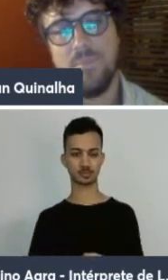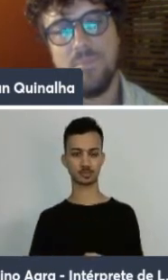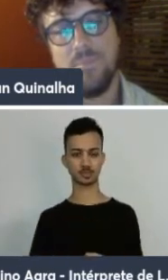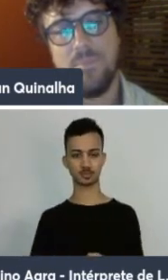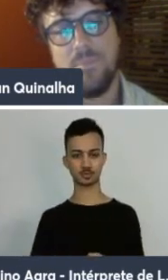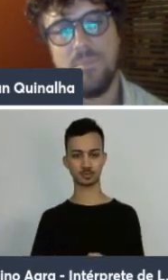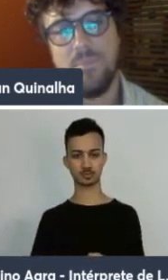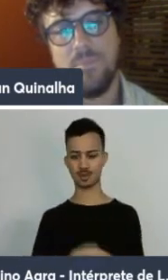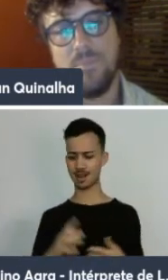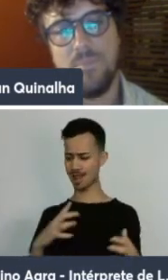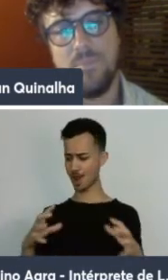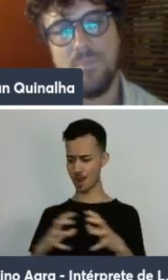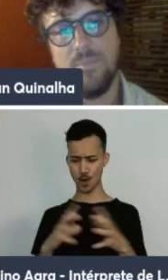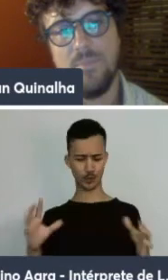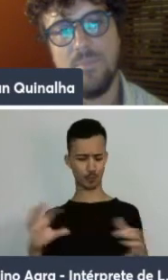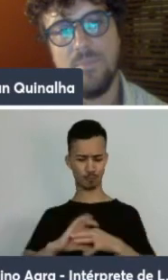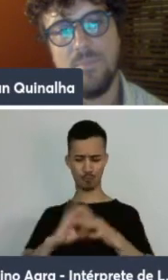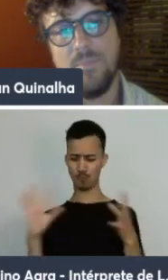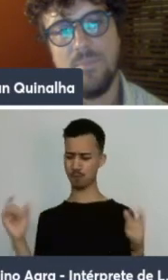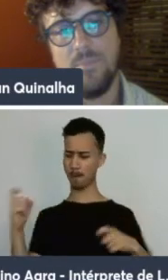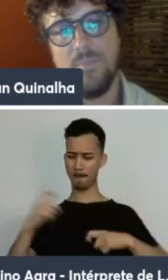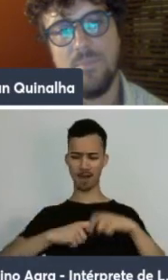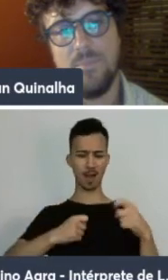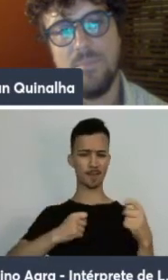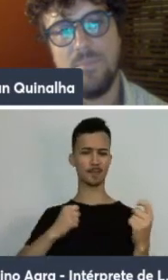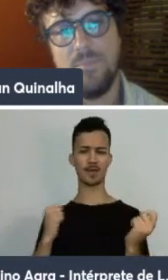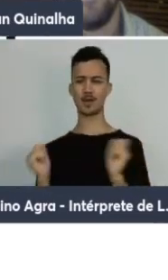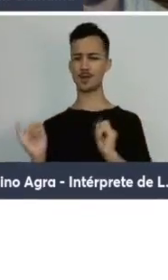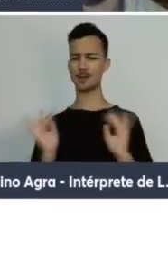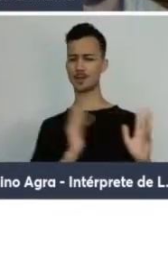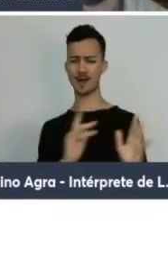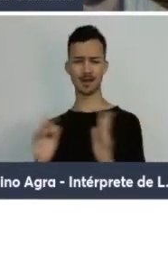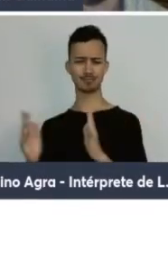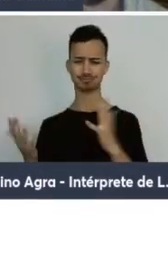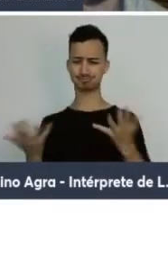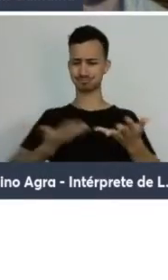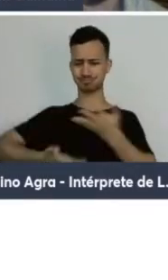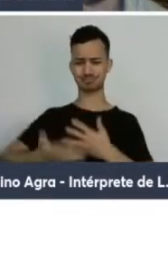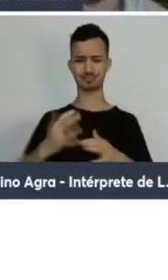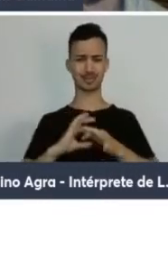naquela logia, liberdade, do seja você.